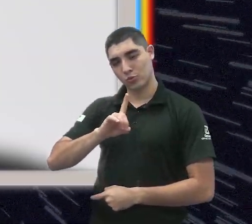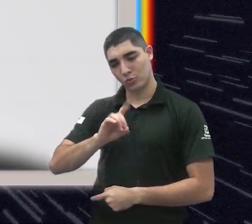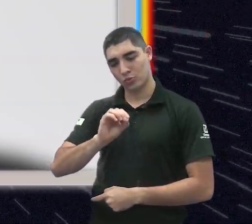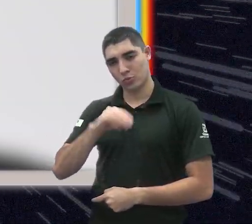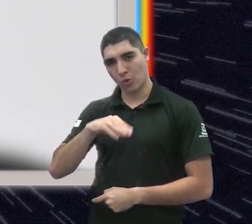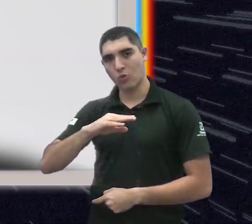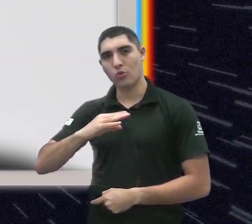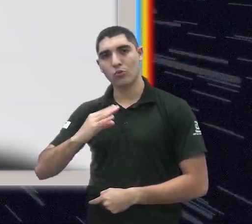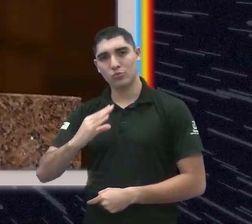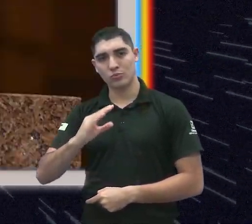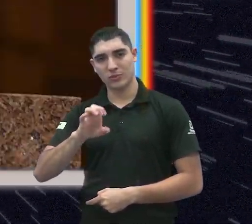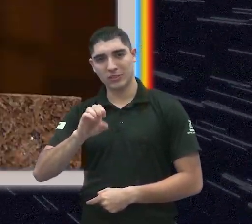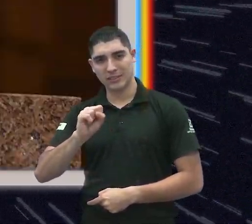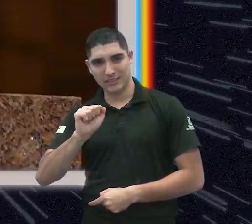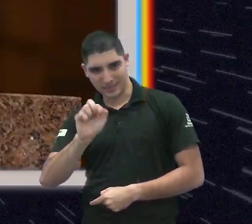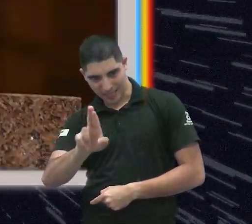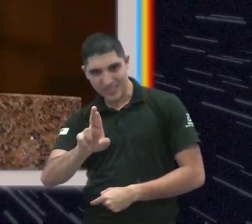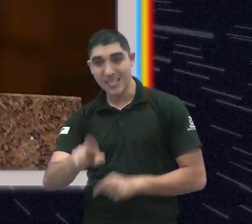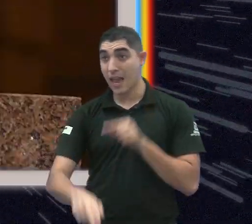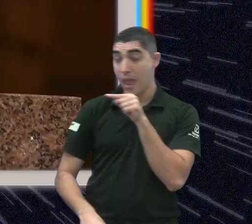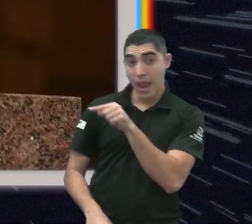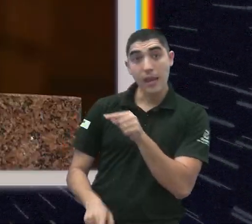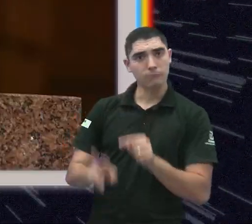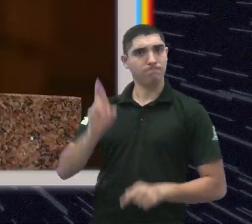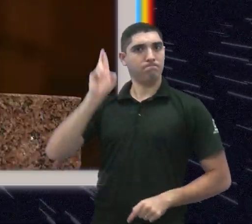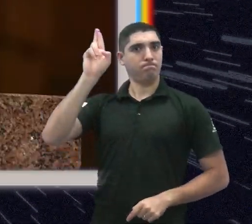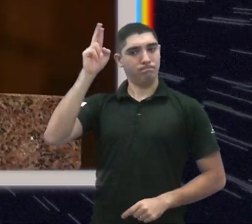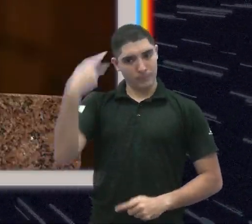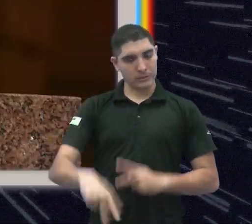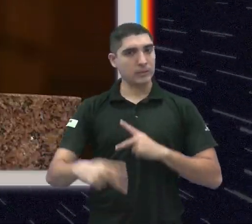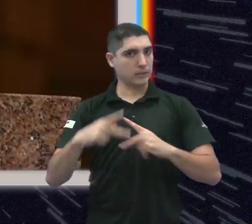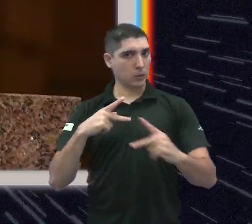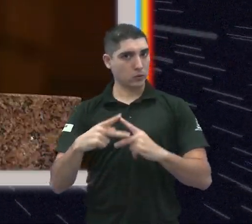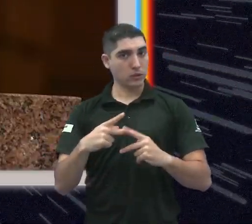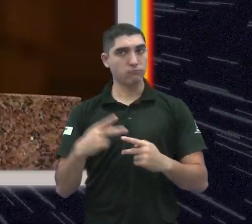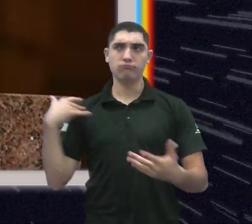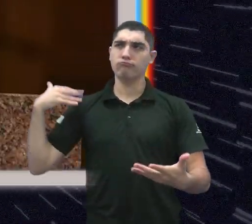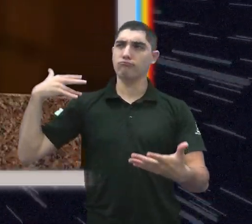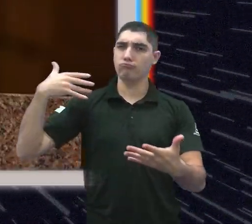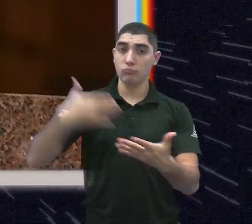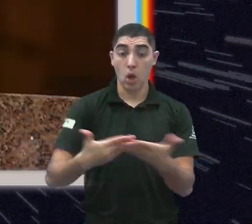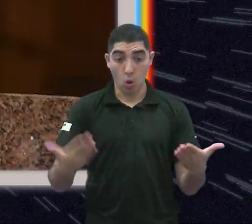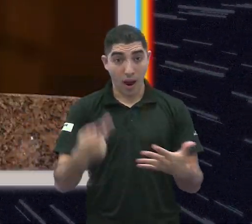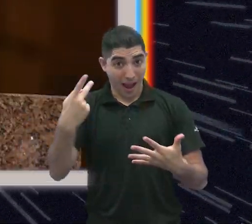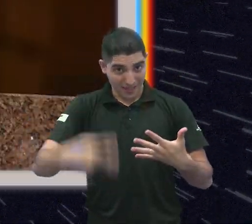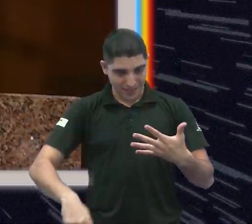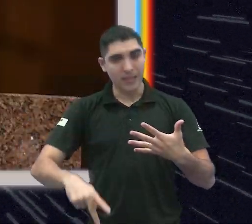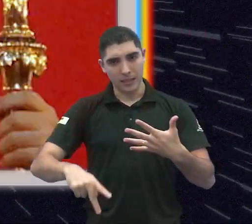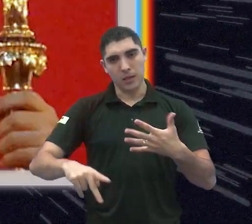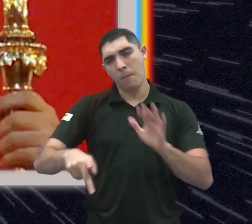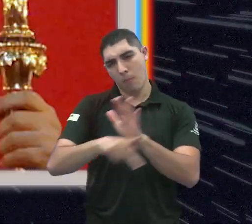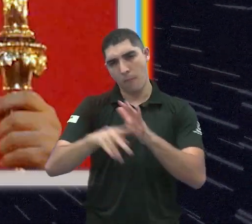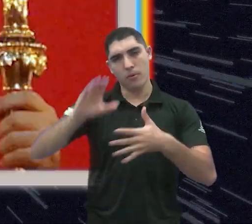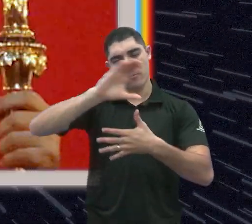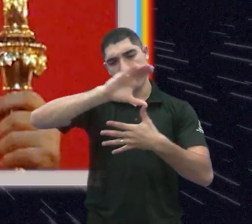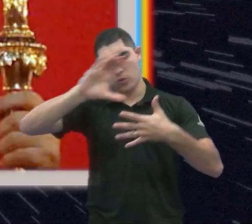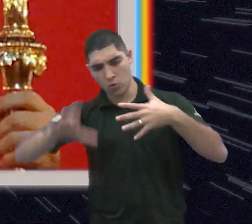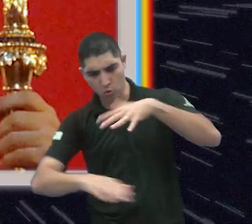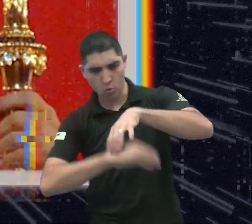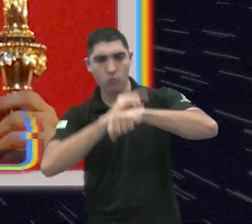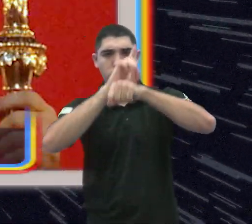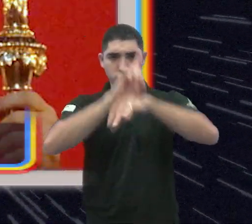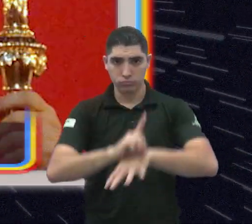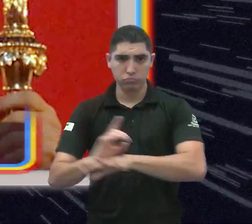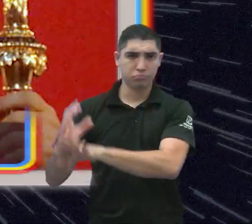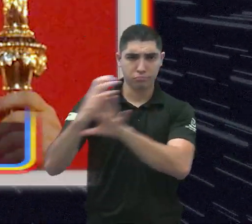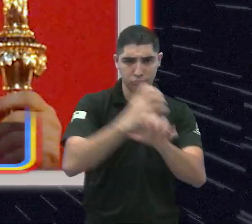César Teixeira é o bispo que comanda a Diocese de São José dos Campos. Atualmente, a Cúria Joseense conta